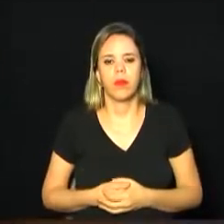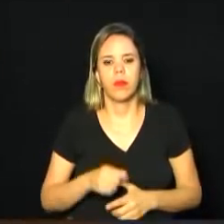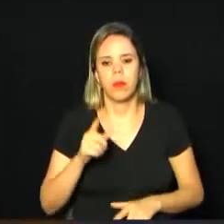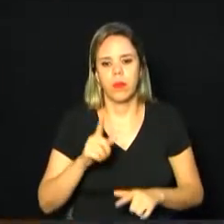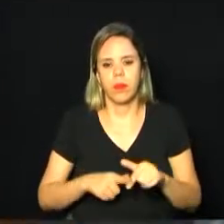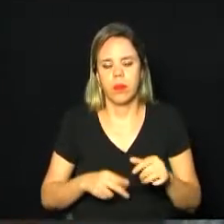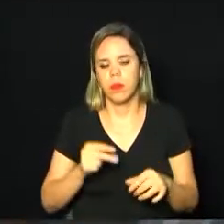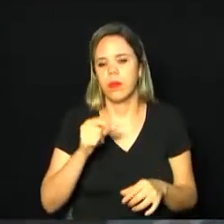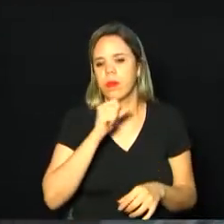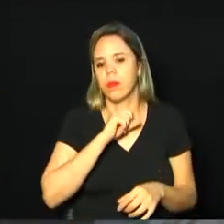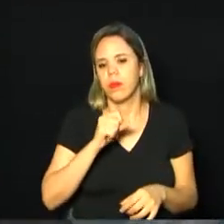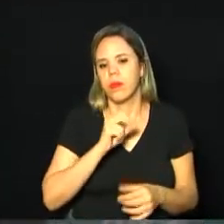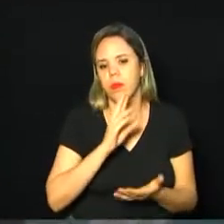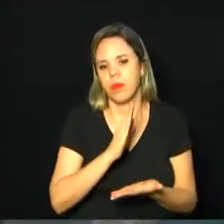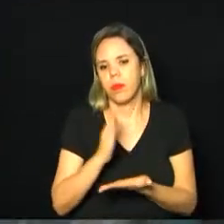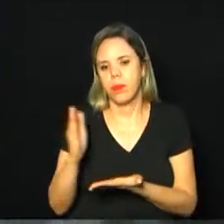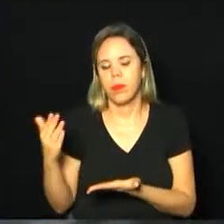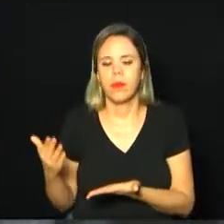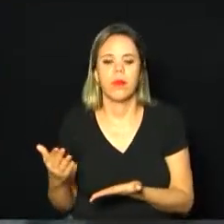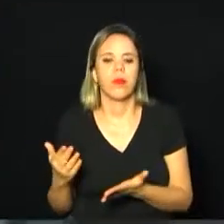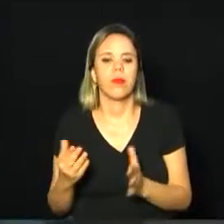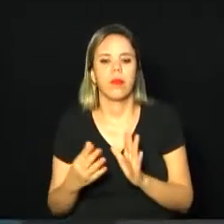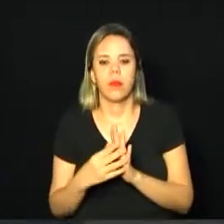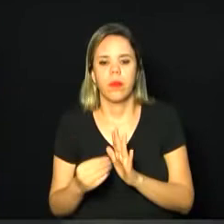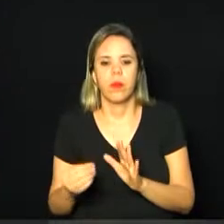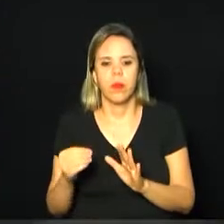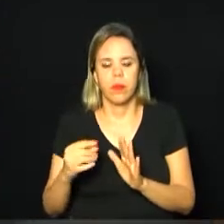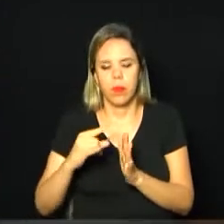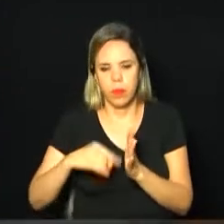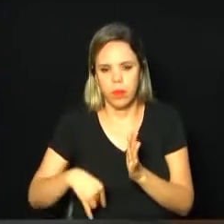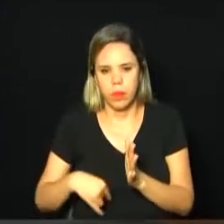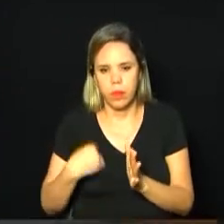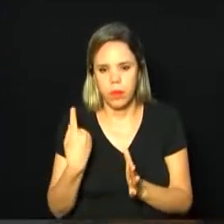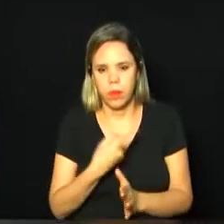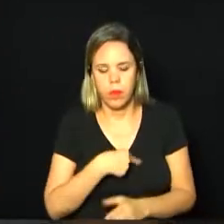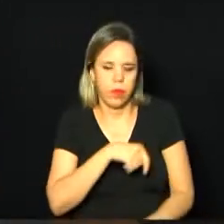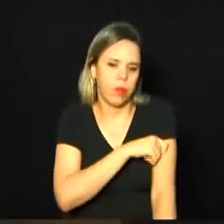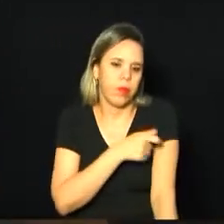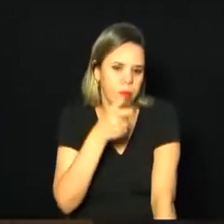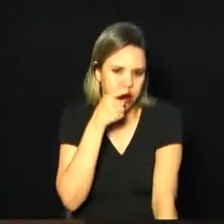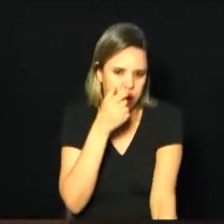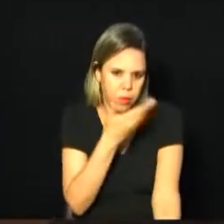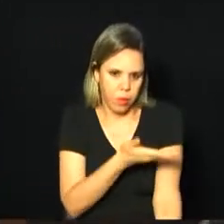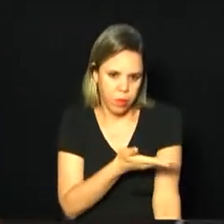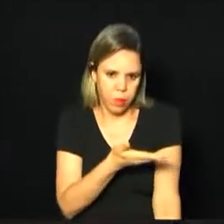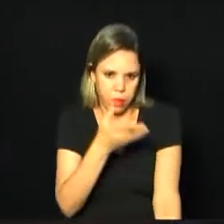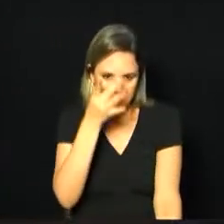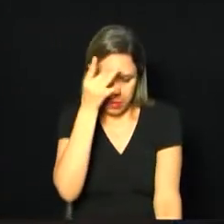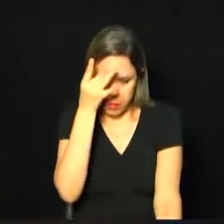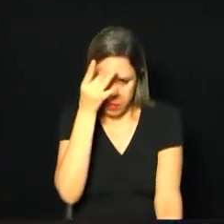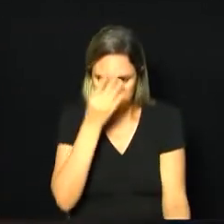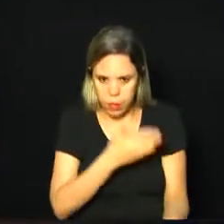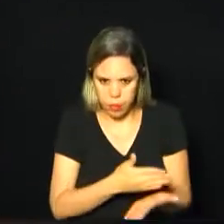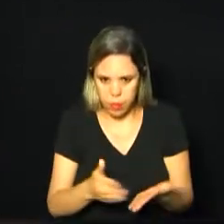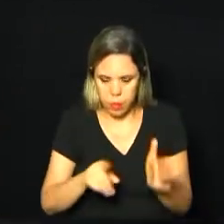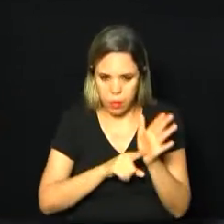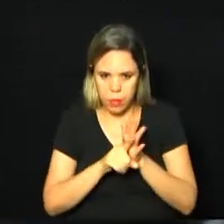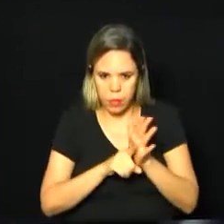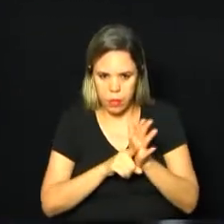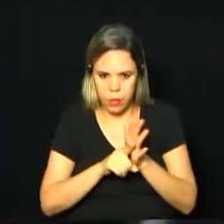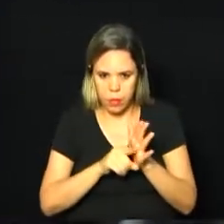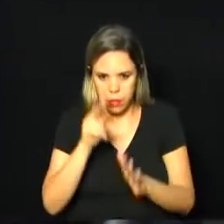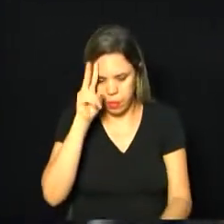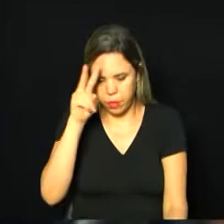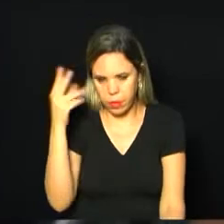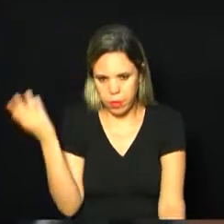né como fontes documentais para que os nossos alunos possam se iniciar na pesquisa